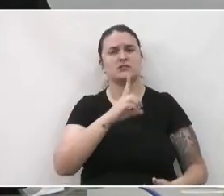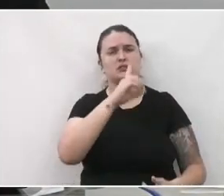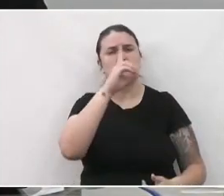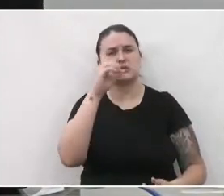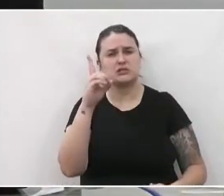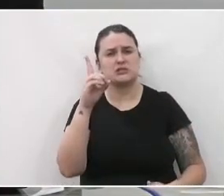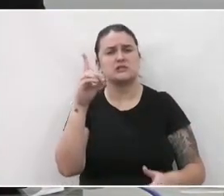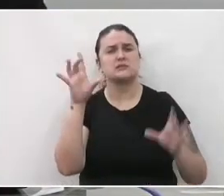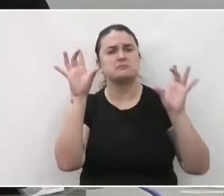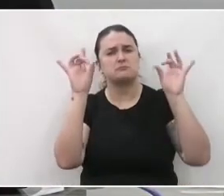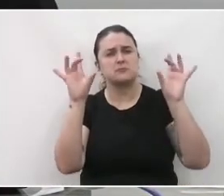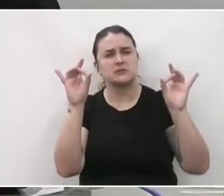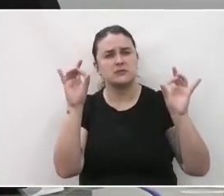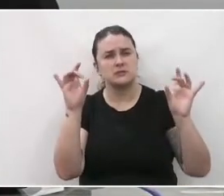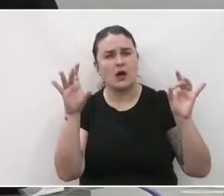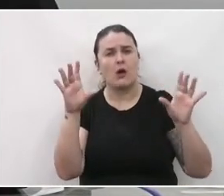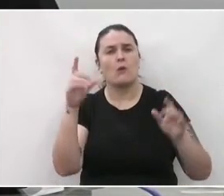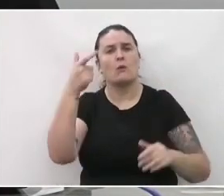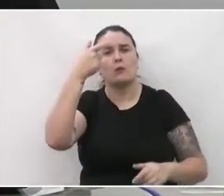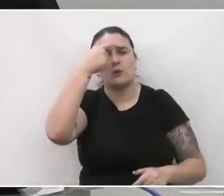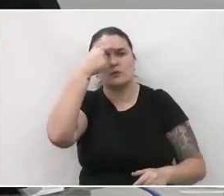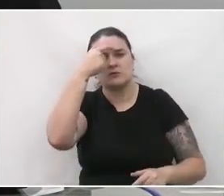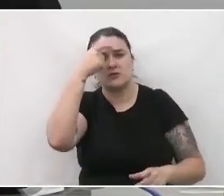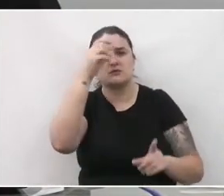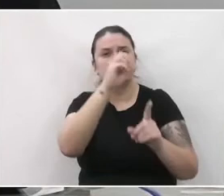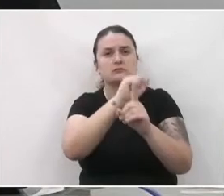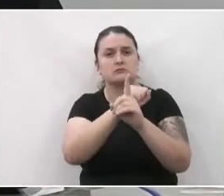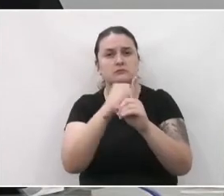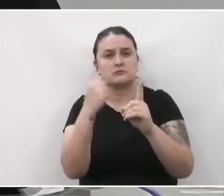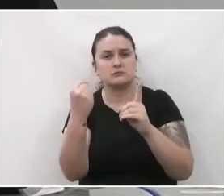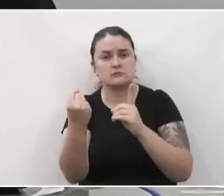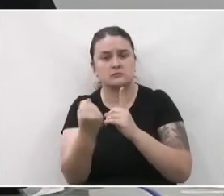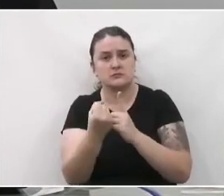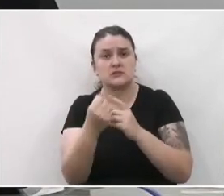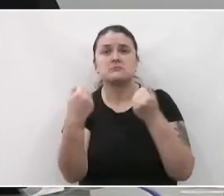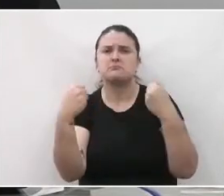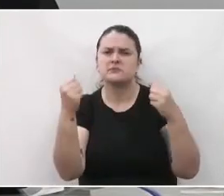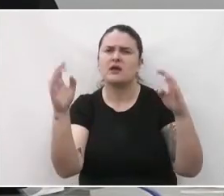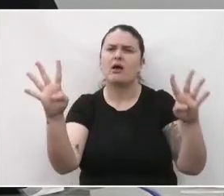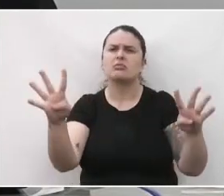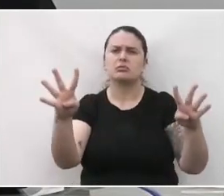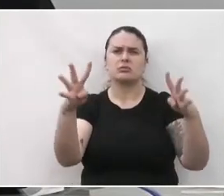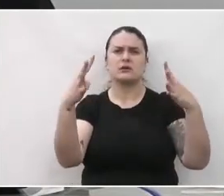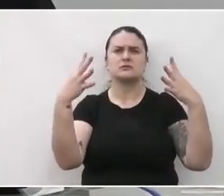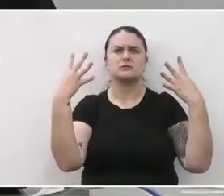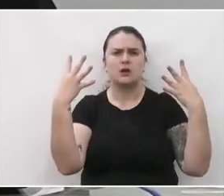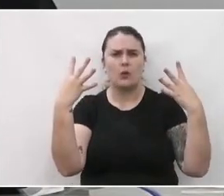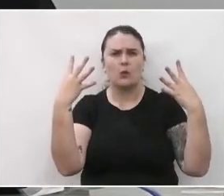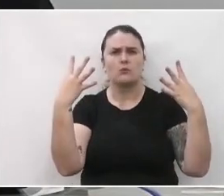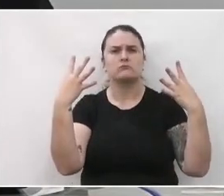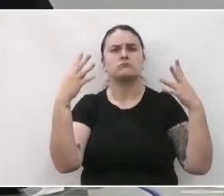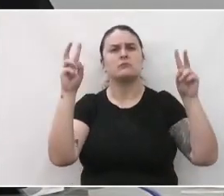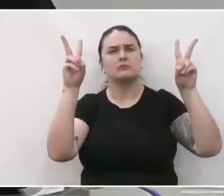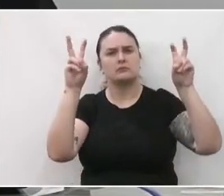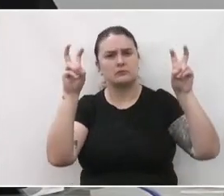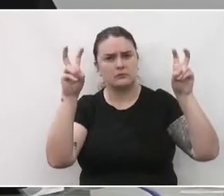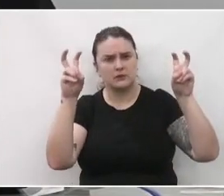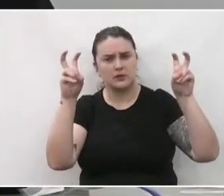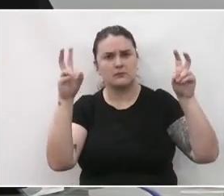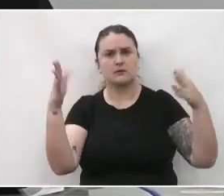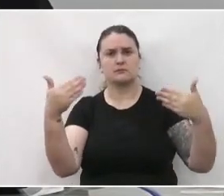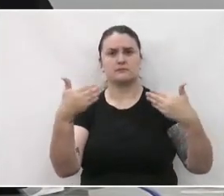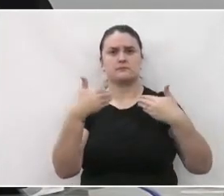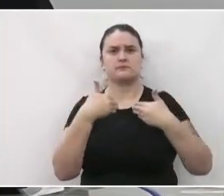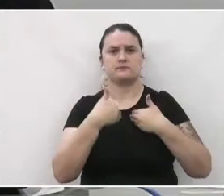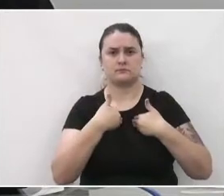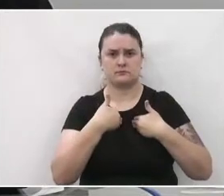intuito principal de conscientizar a sociedade e chamar a atenção de todos para essa questão do